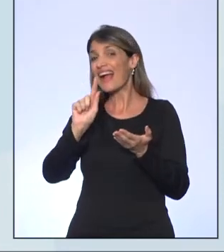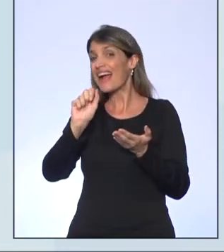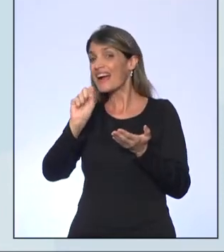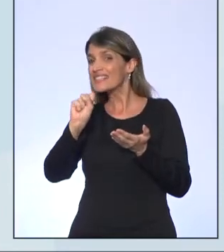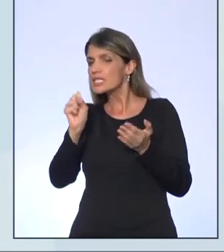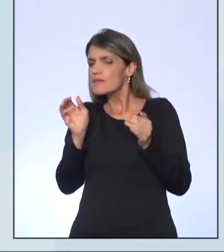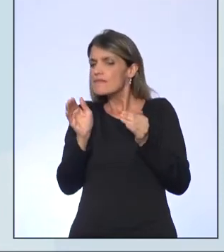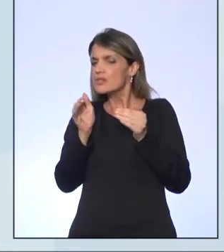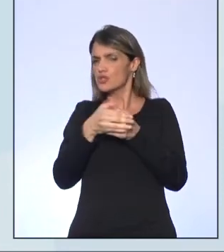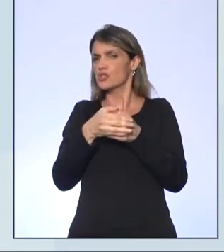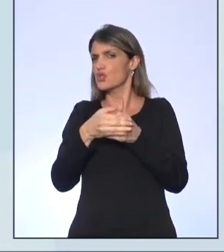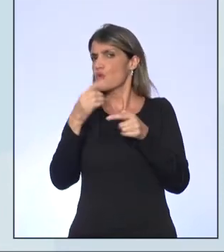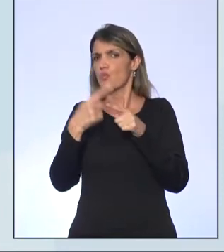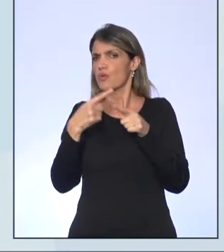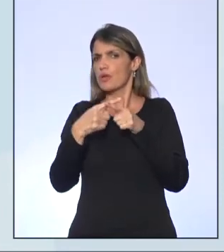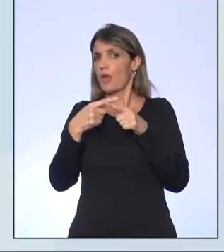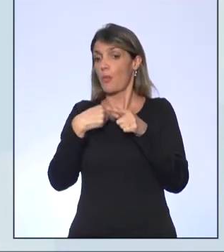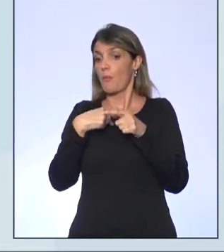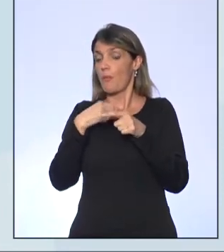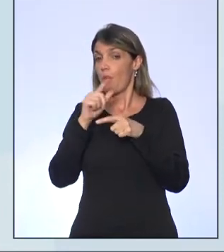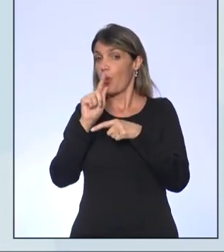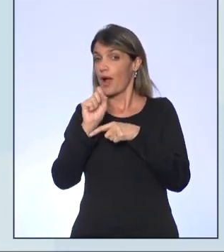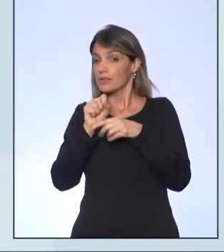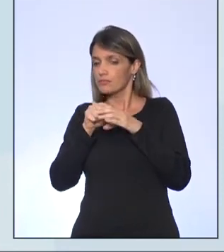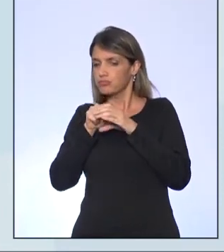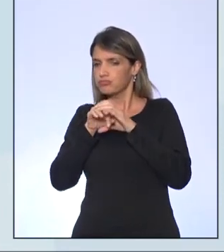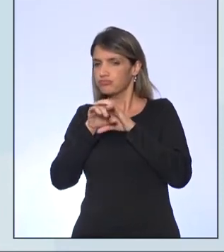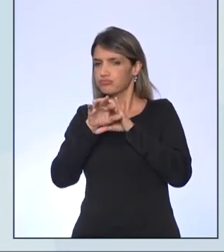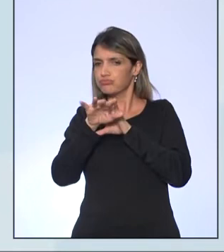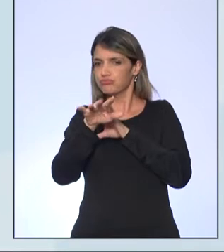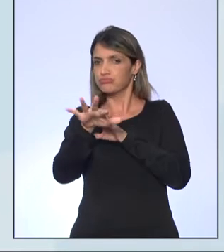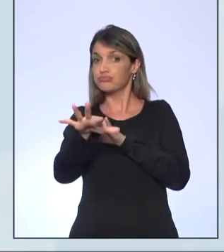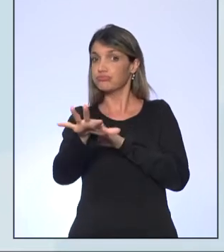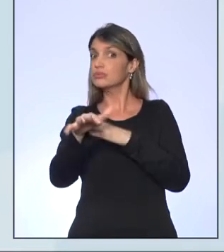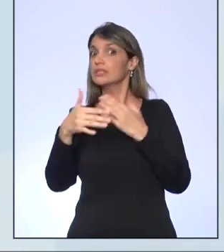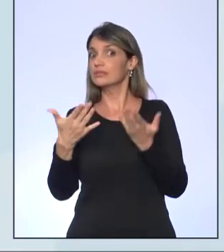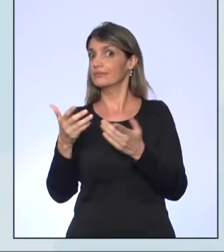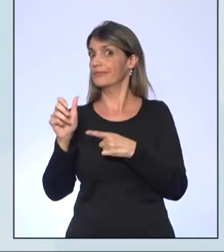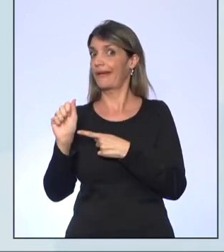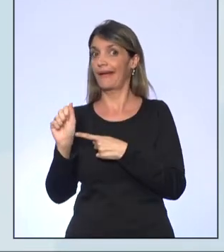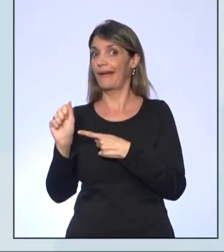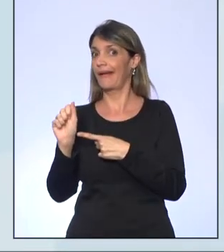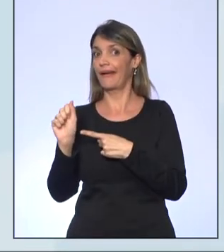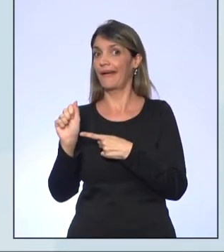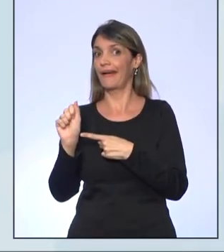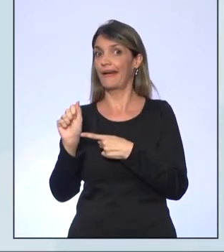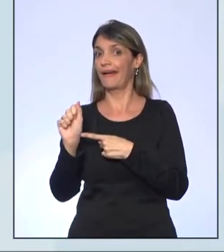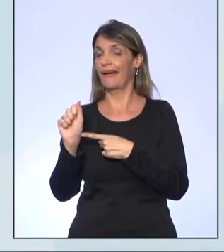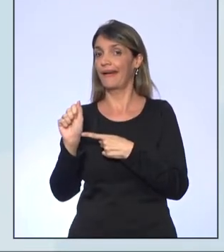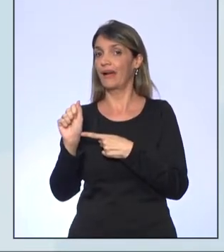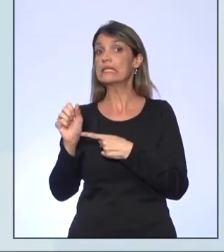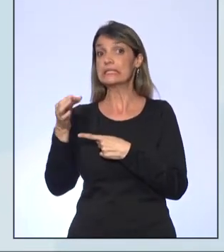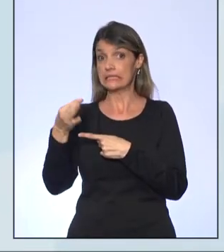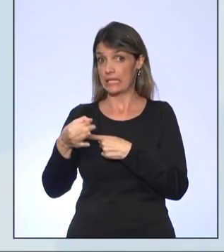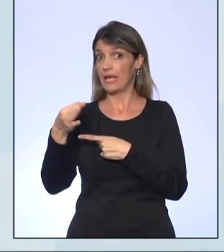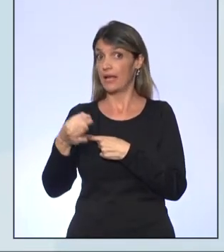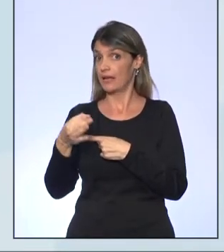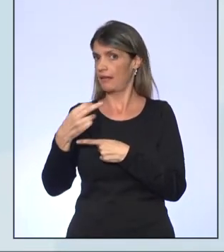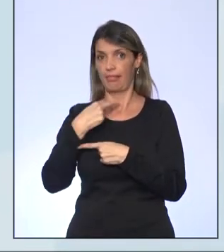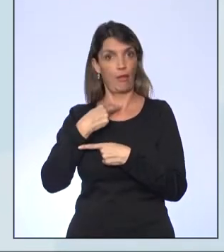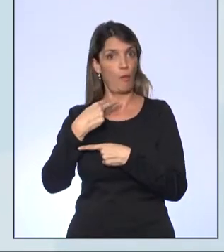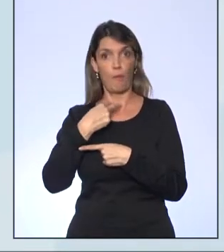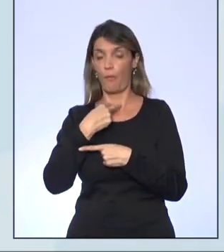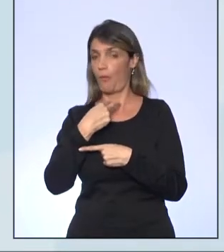ser fechado, porque senão o meu gás vaza fora? Então, a A, ela tá correta. Não